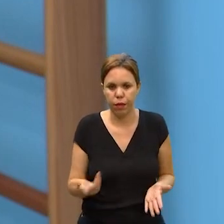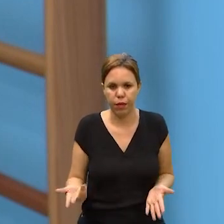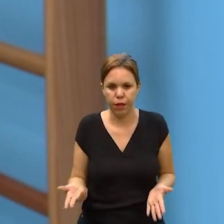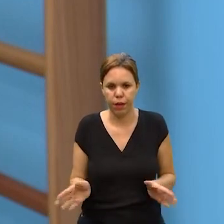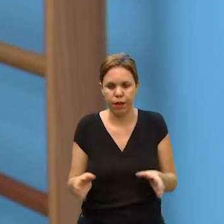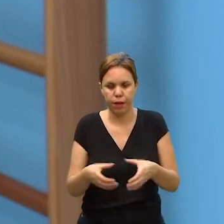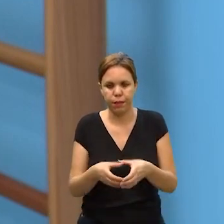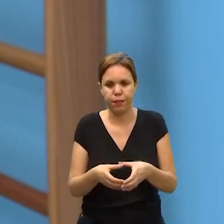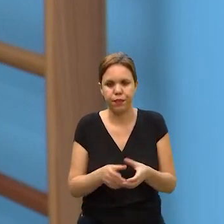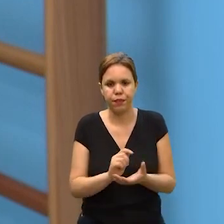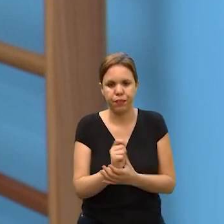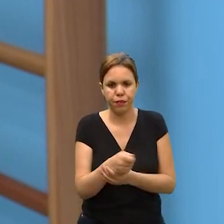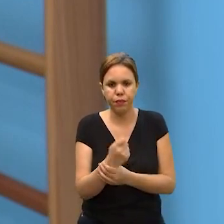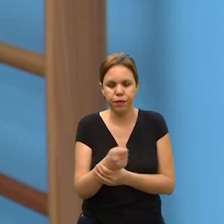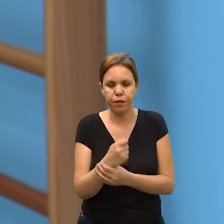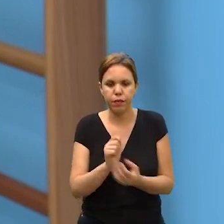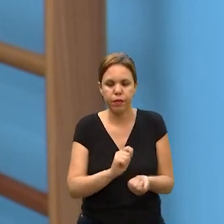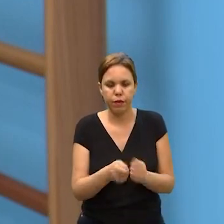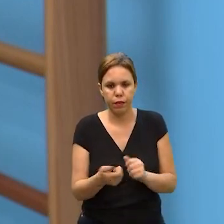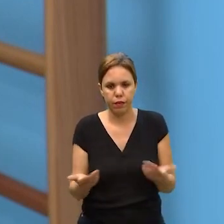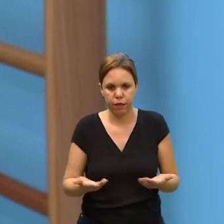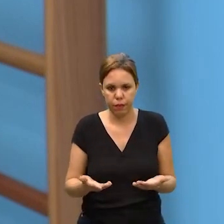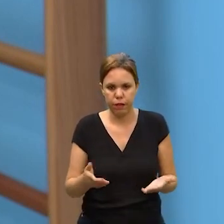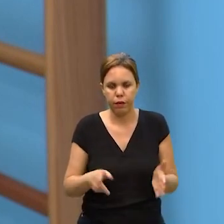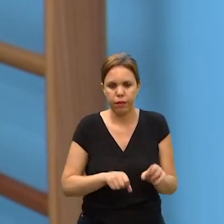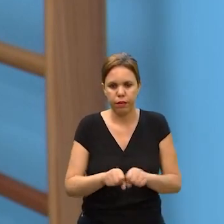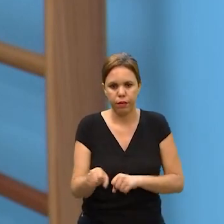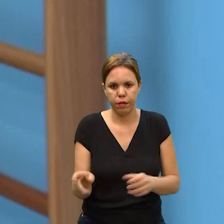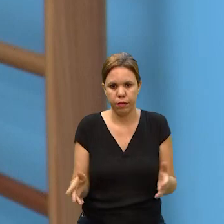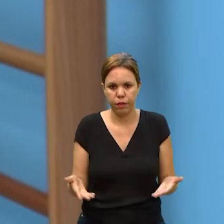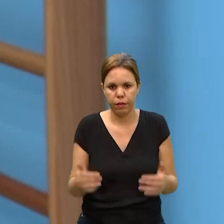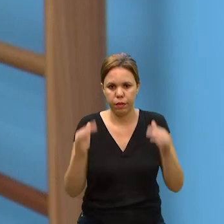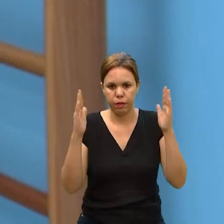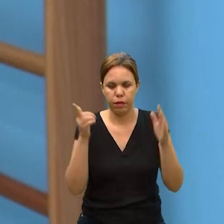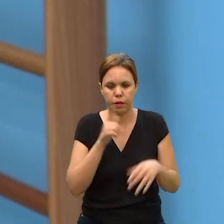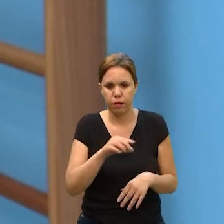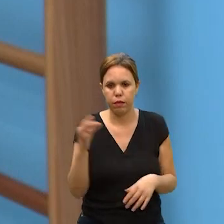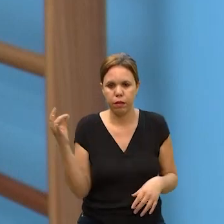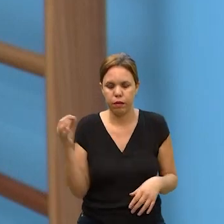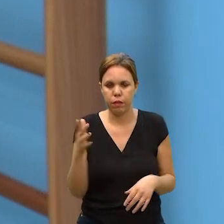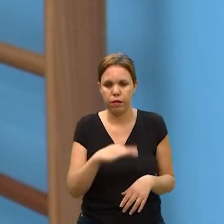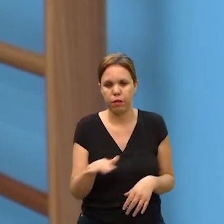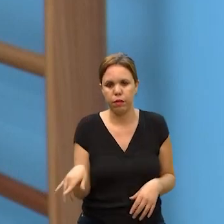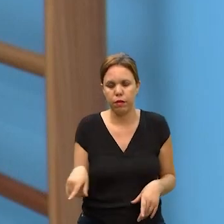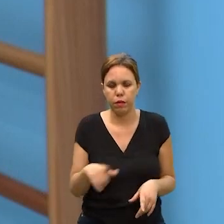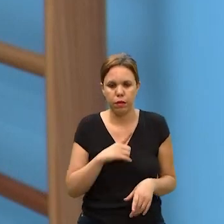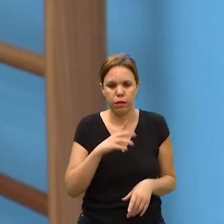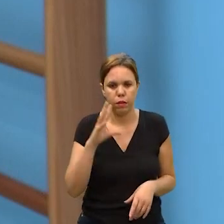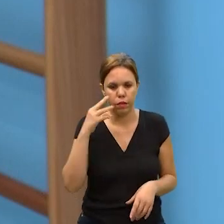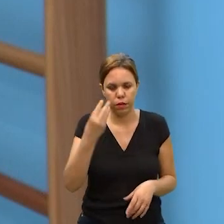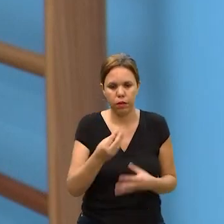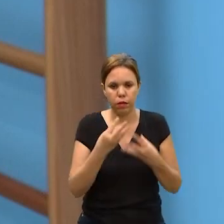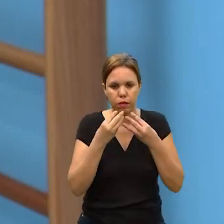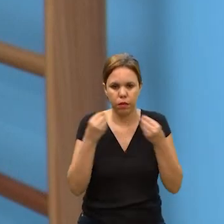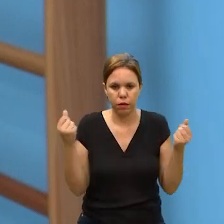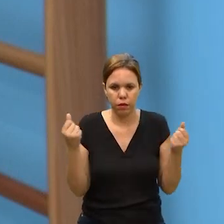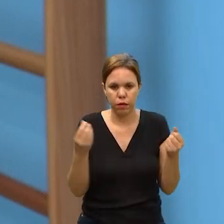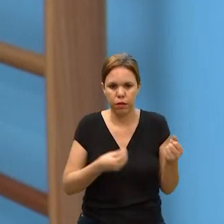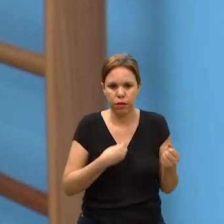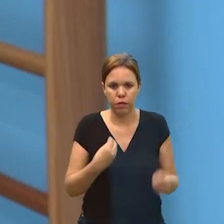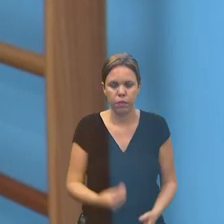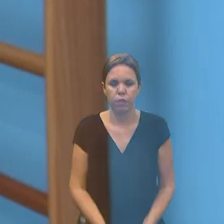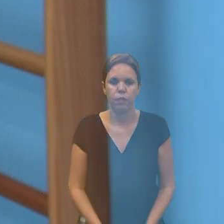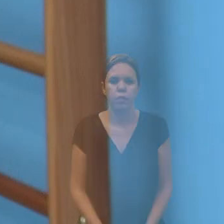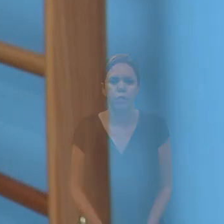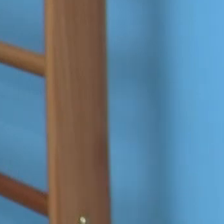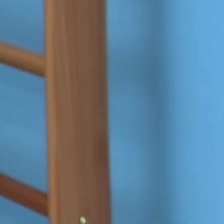recursos fisioterapêuticos, né? A equipe de reabilitação hoje ela se especializou demais, né? E eu acho que quem ganhou com isso foram as crianças, né?